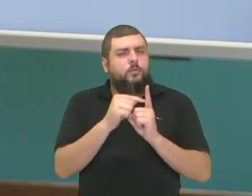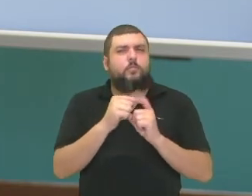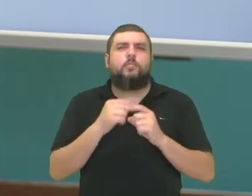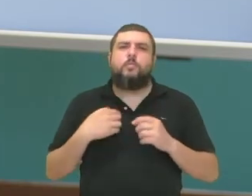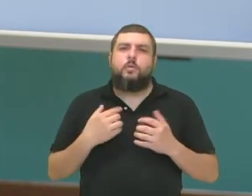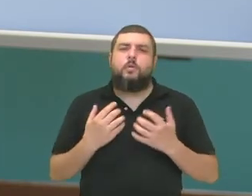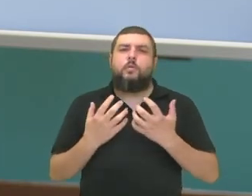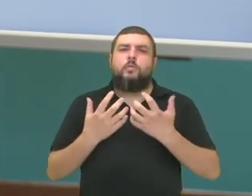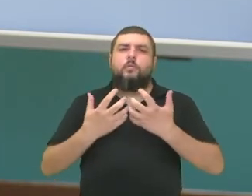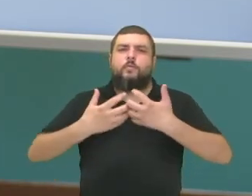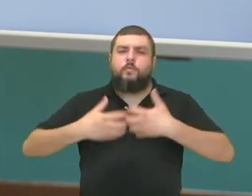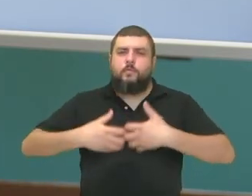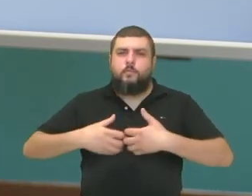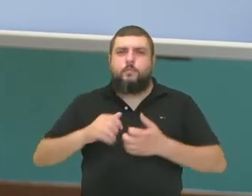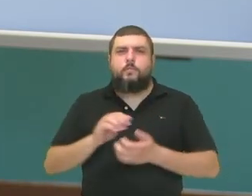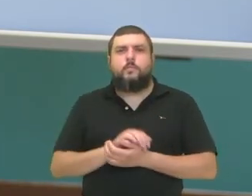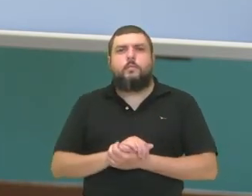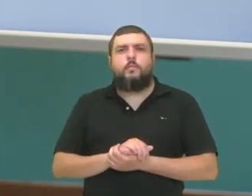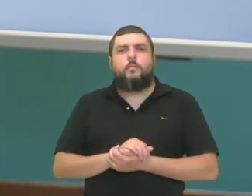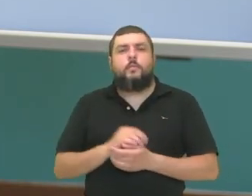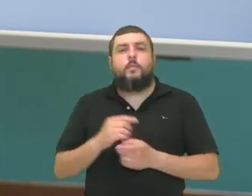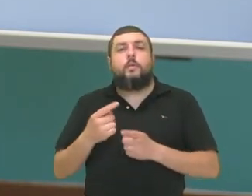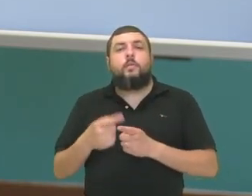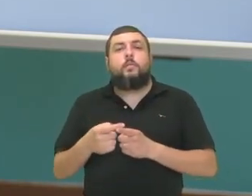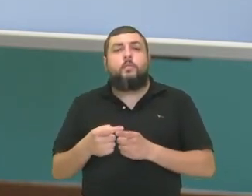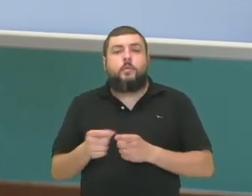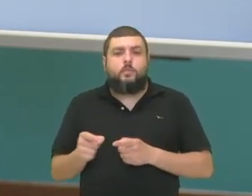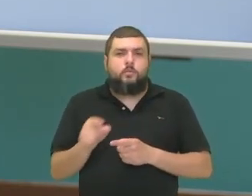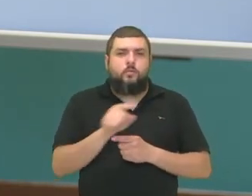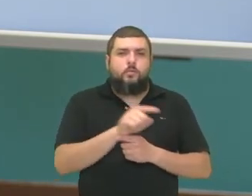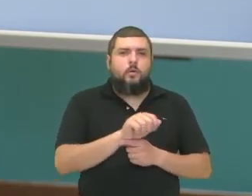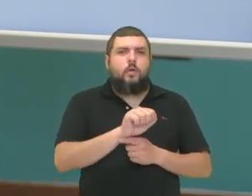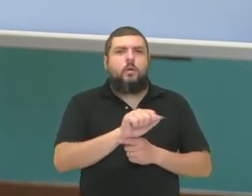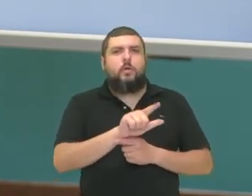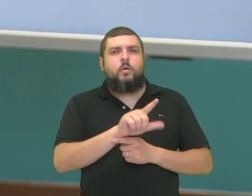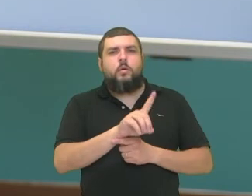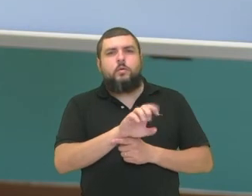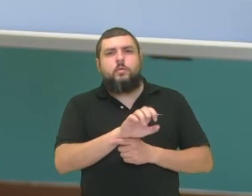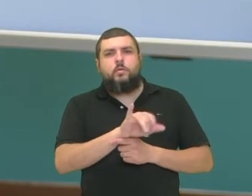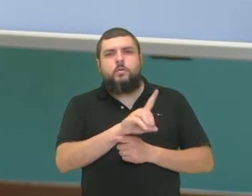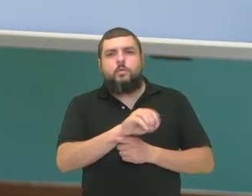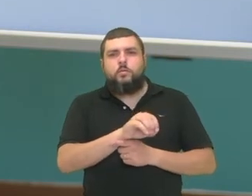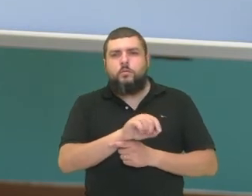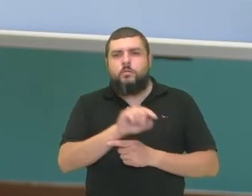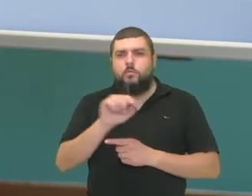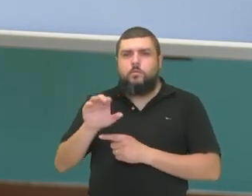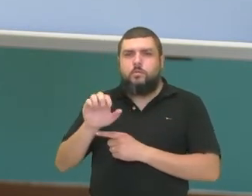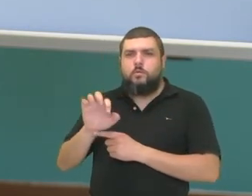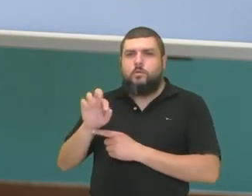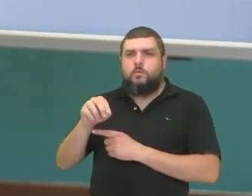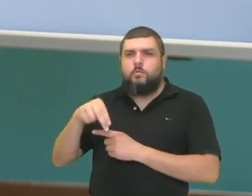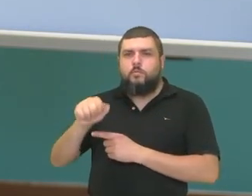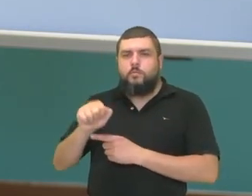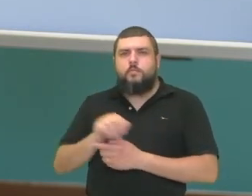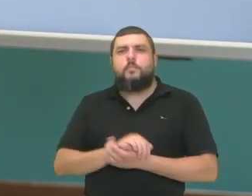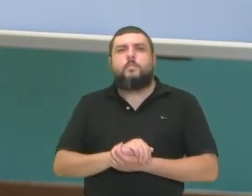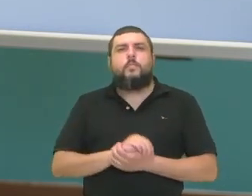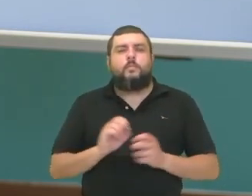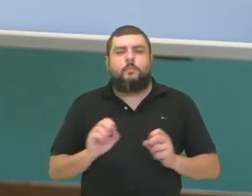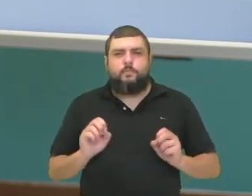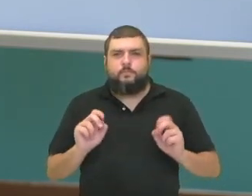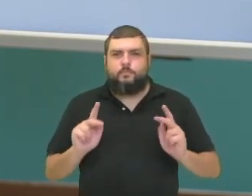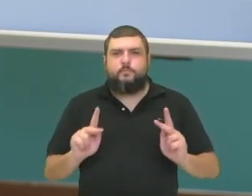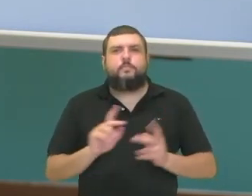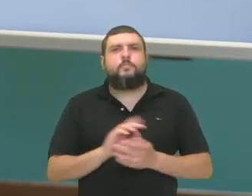função. Porque aqui nós temos a função aldeído e aqui temos a função cetonas. Muito